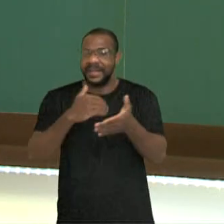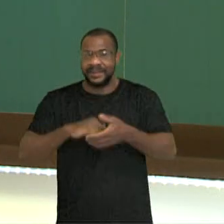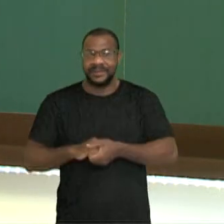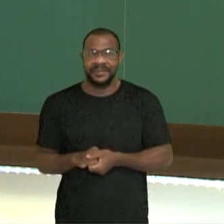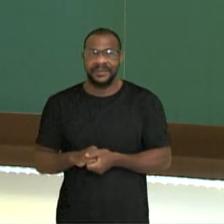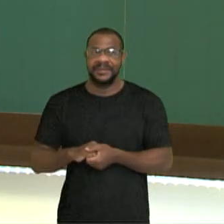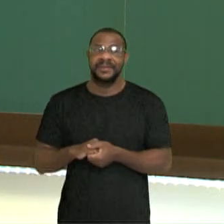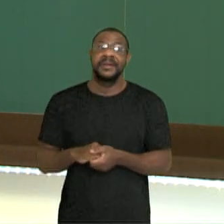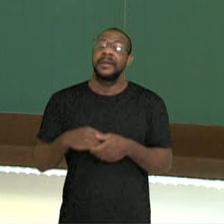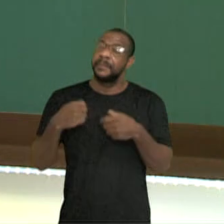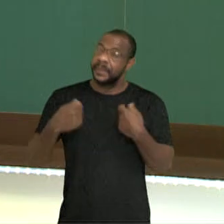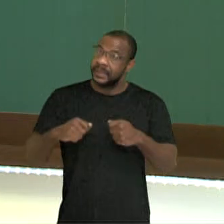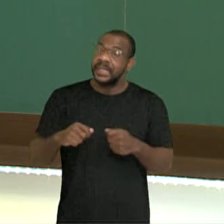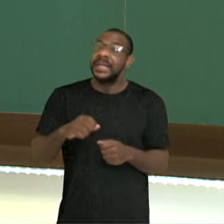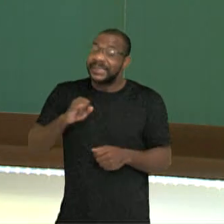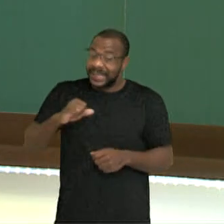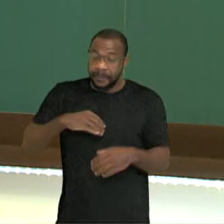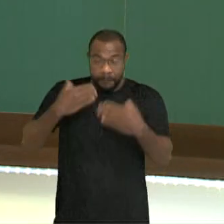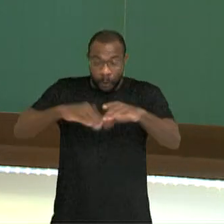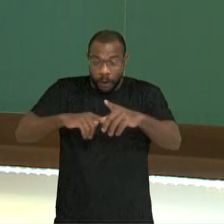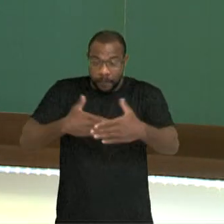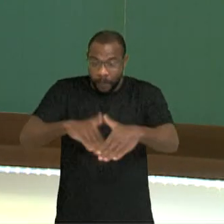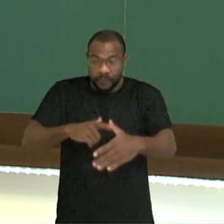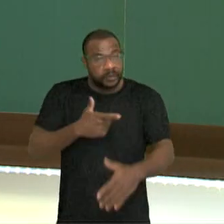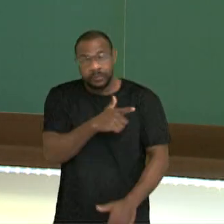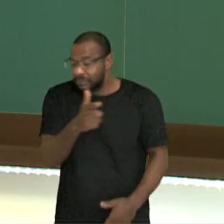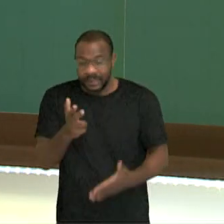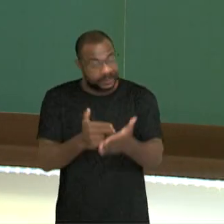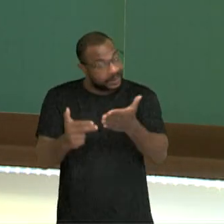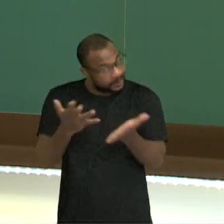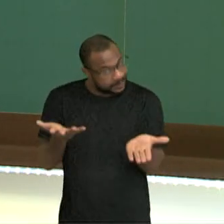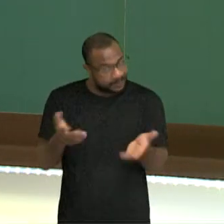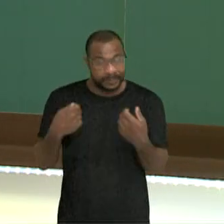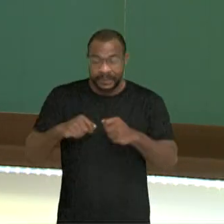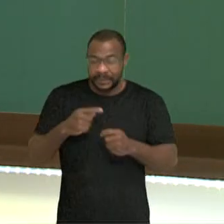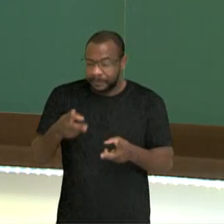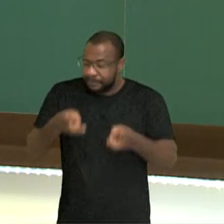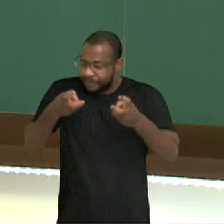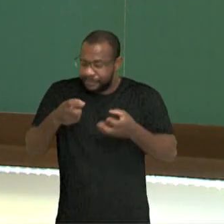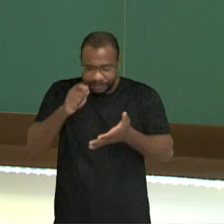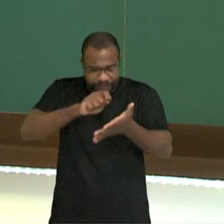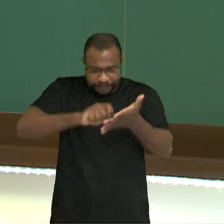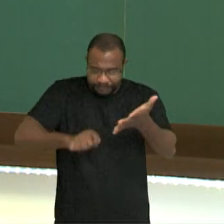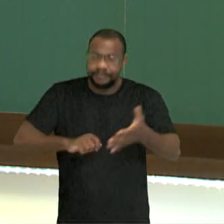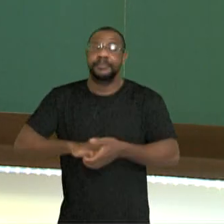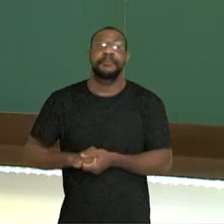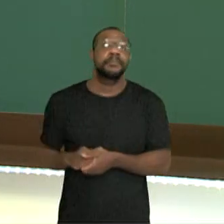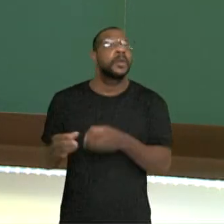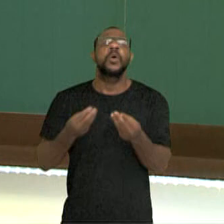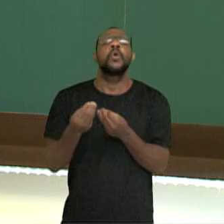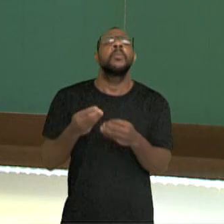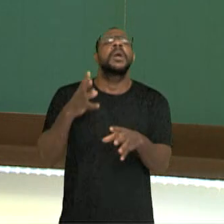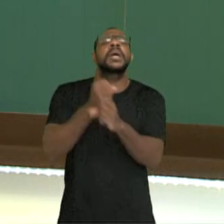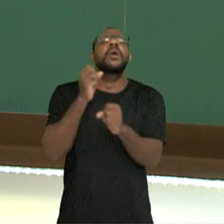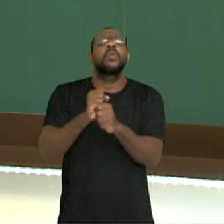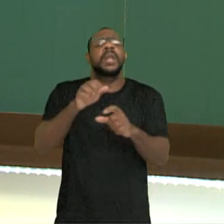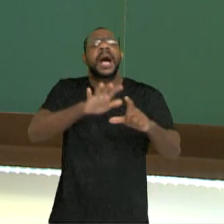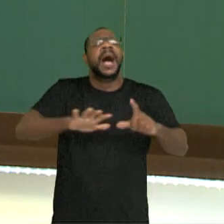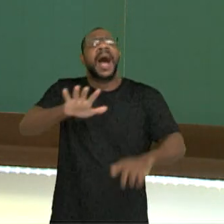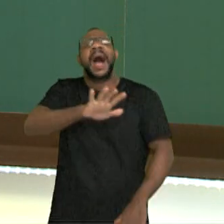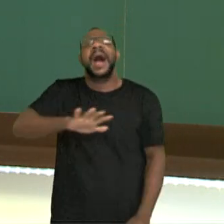e vocês teriam que deduzir exatamente o desenho. Agora, como que a gente calcula a área de